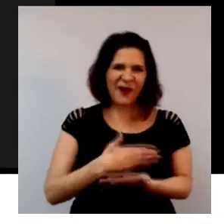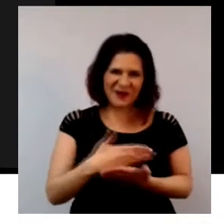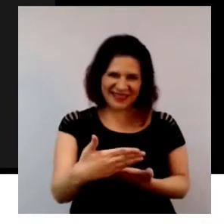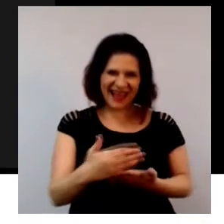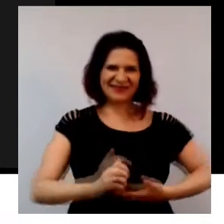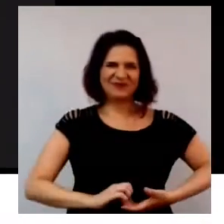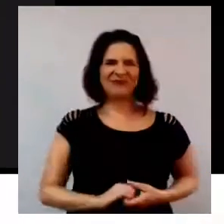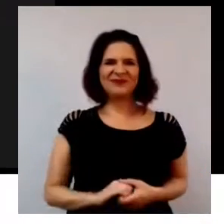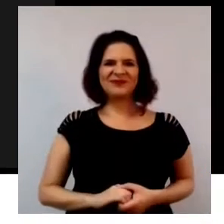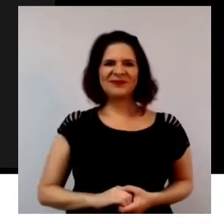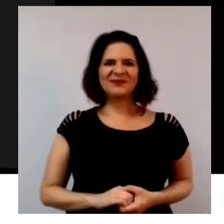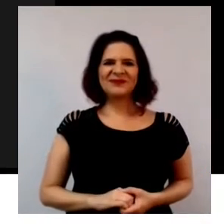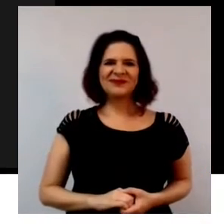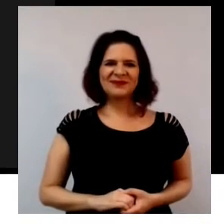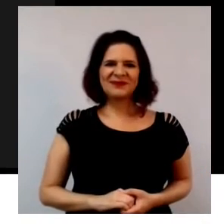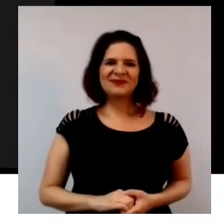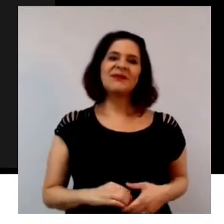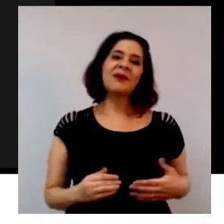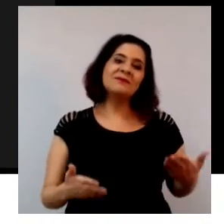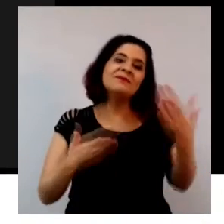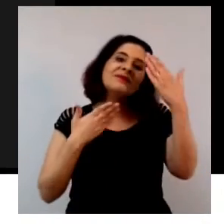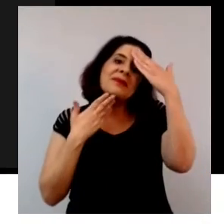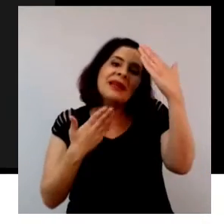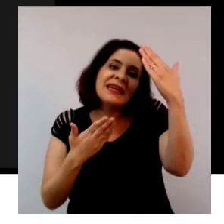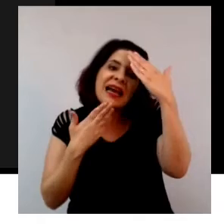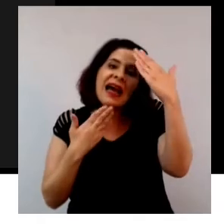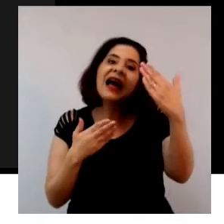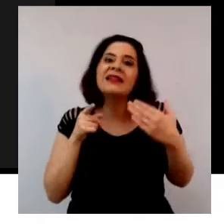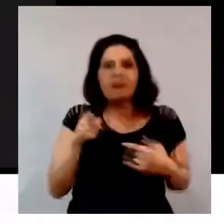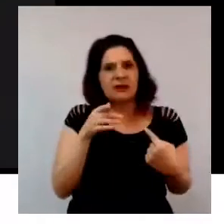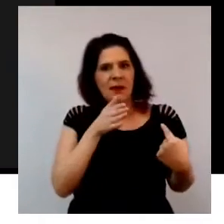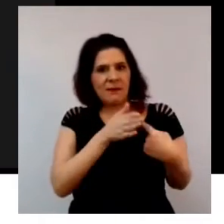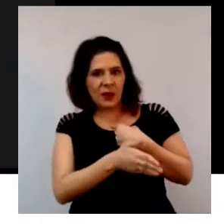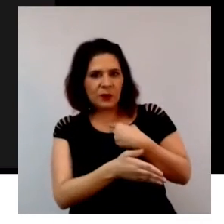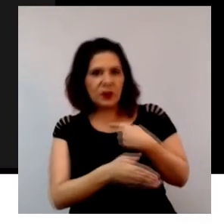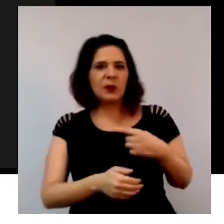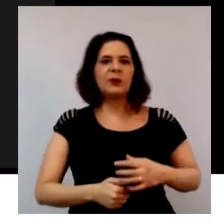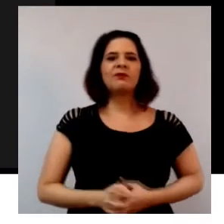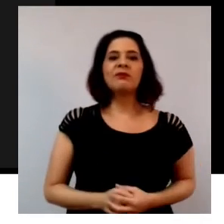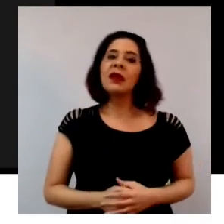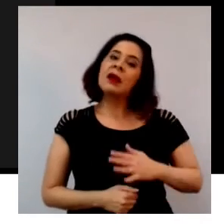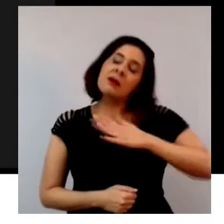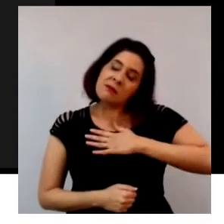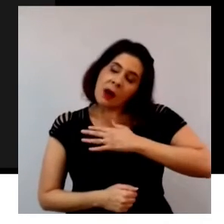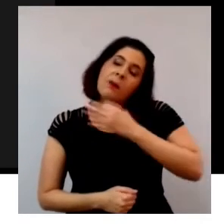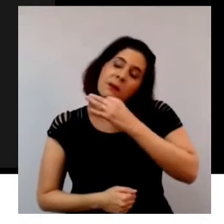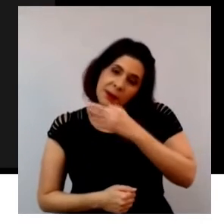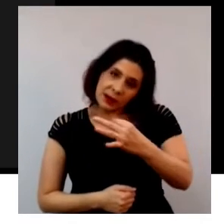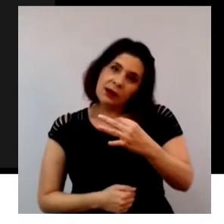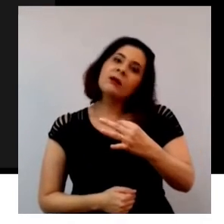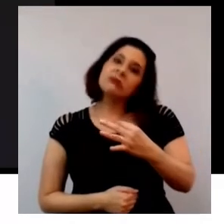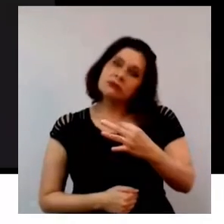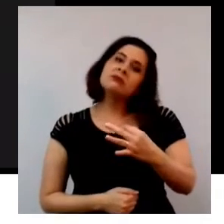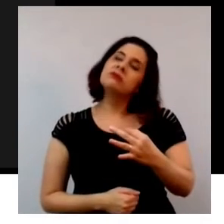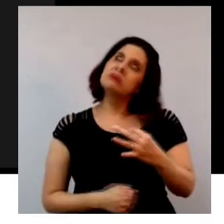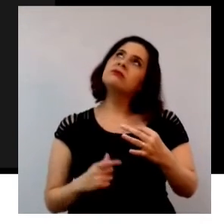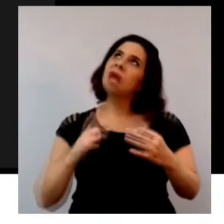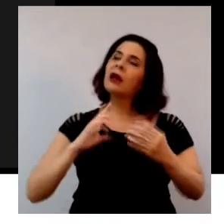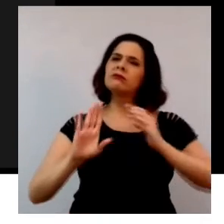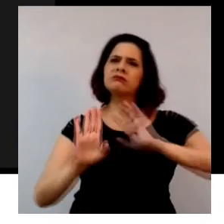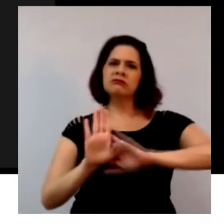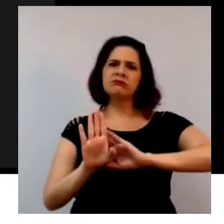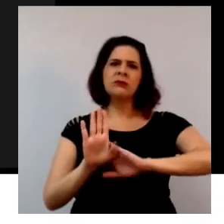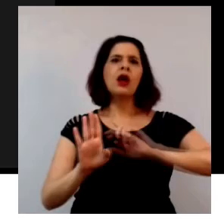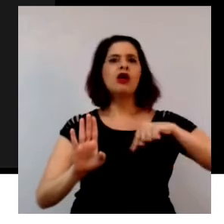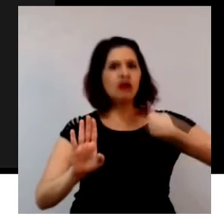Obrigada, Ken, pela pergunta que, enfim, eu acho que fala muito de parte das nossas motivações para criar o Nexo. Para